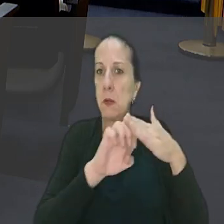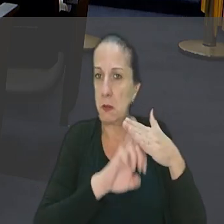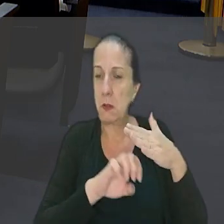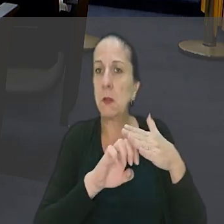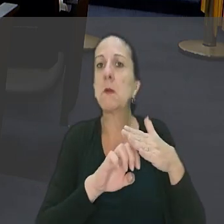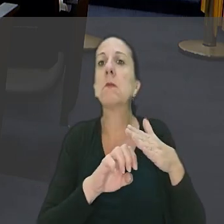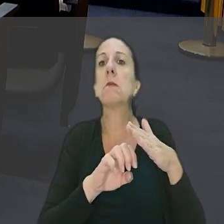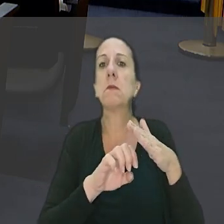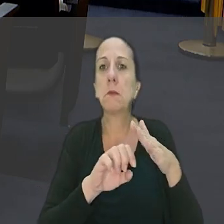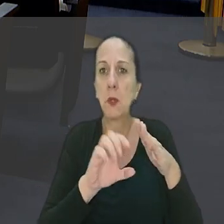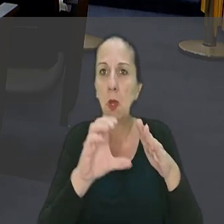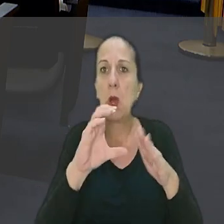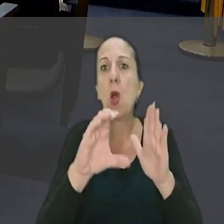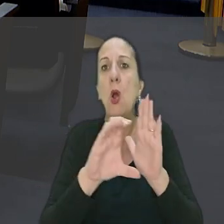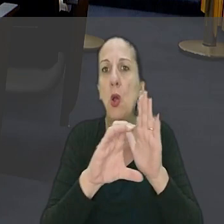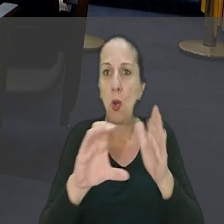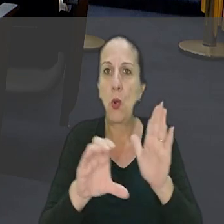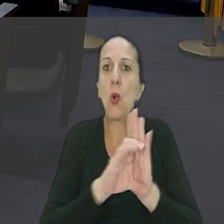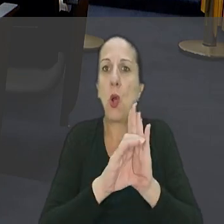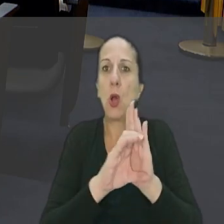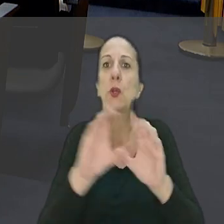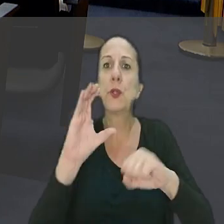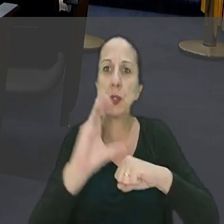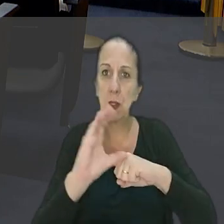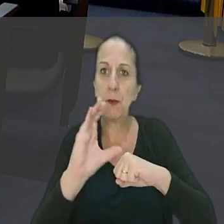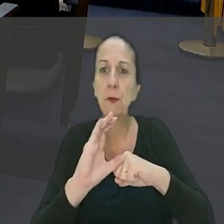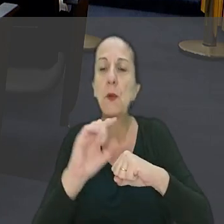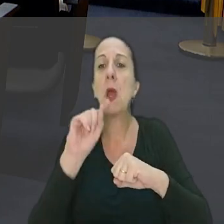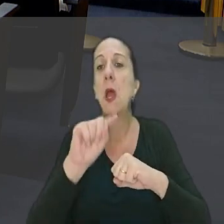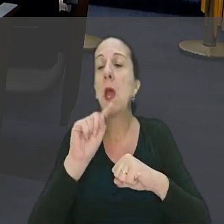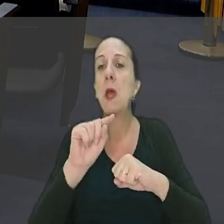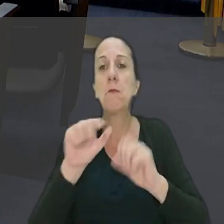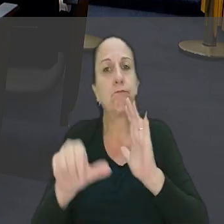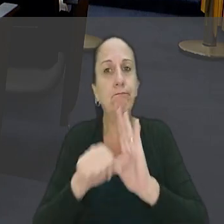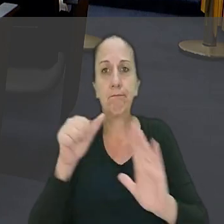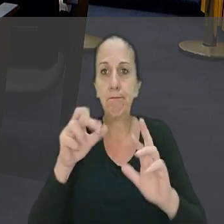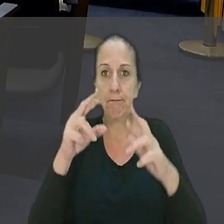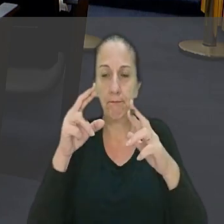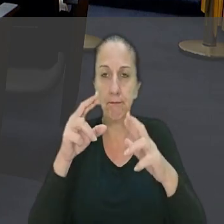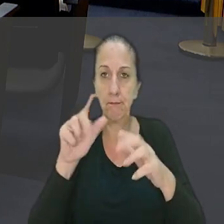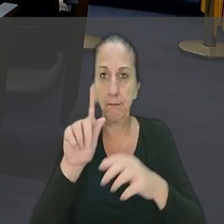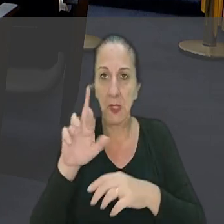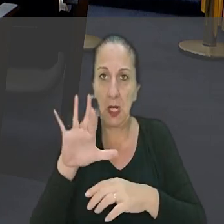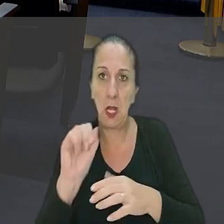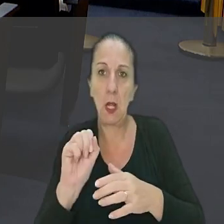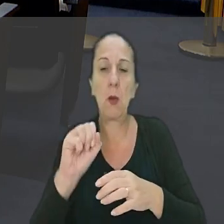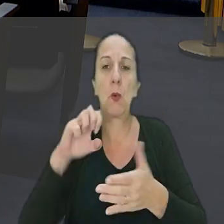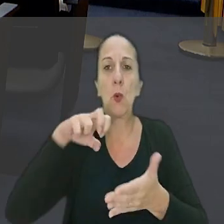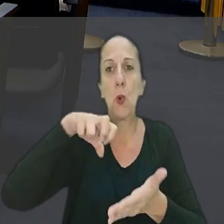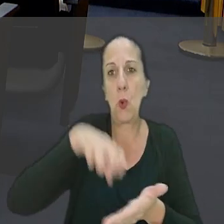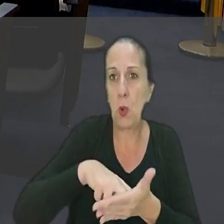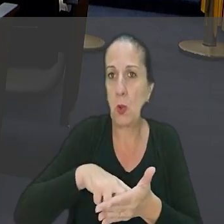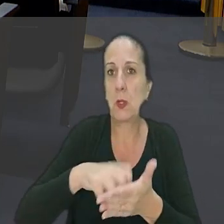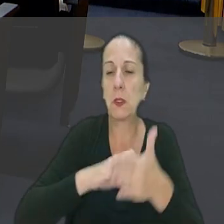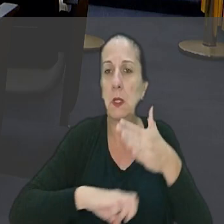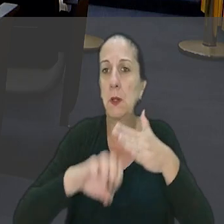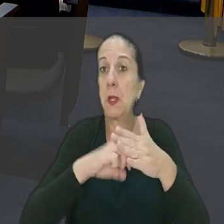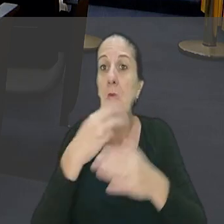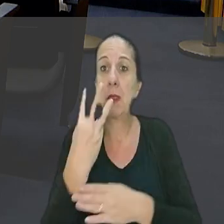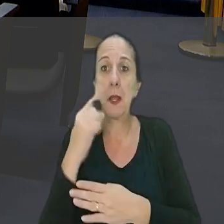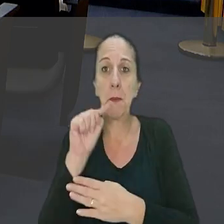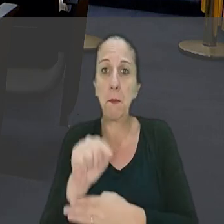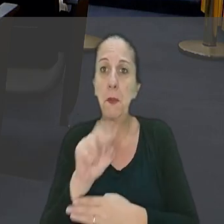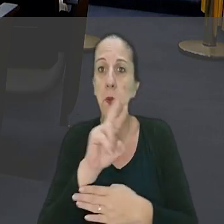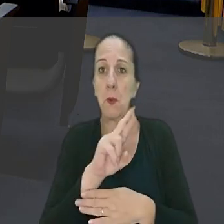empregador, conforme estabelece o Código Civil. Dessa forma, a sentença de primeiro grau que havia condenado a empresa a indenizar o motorista